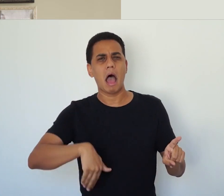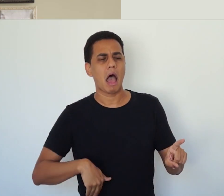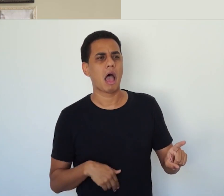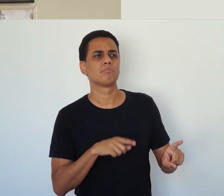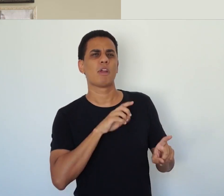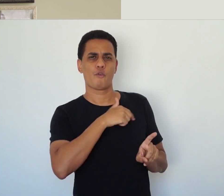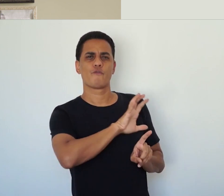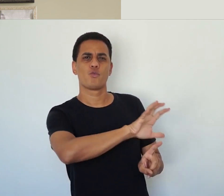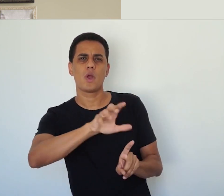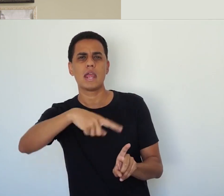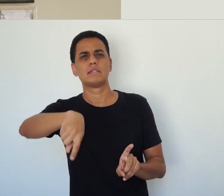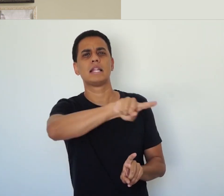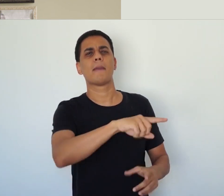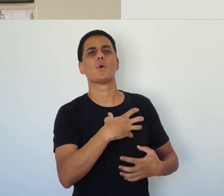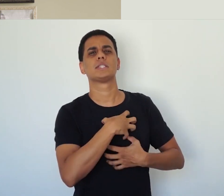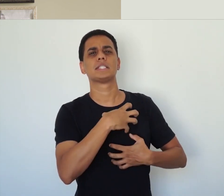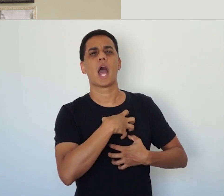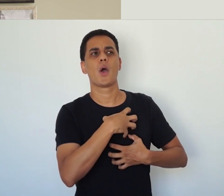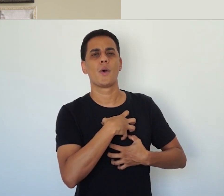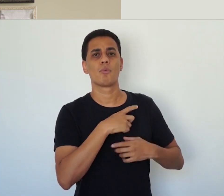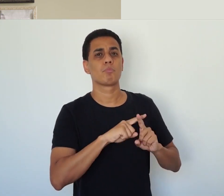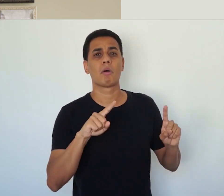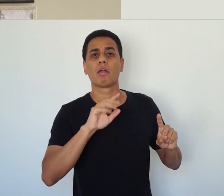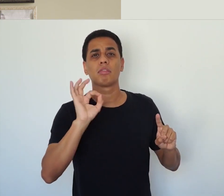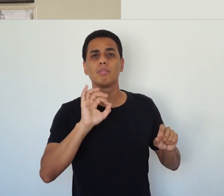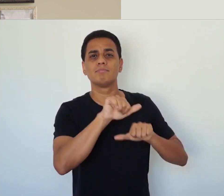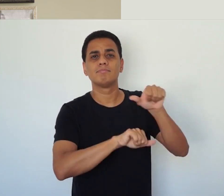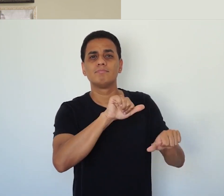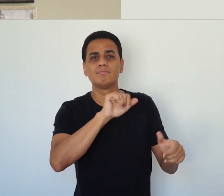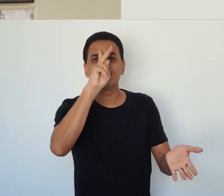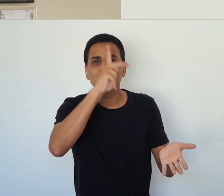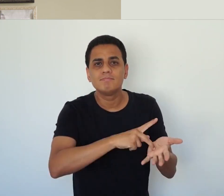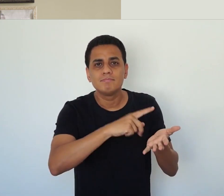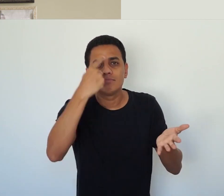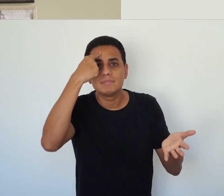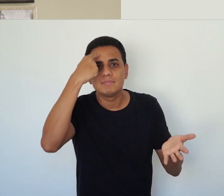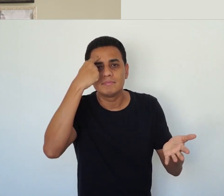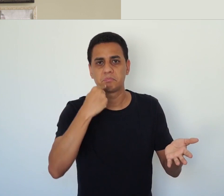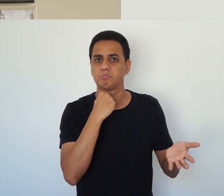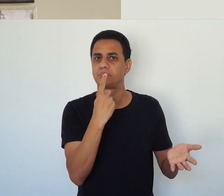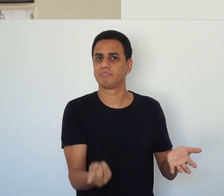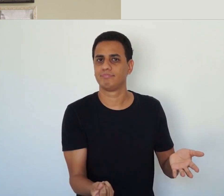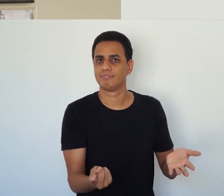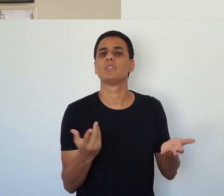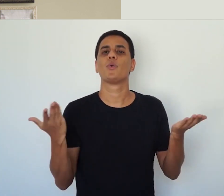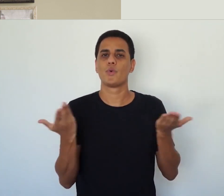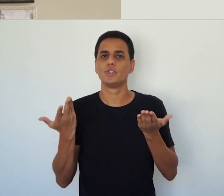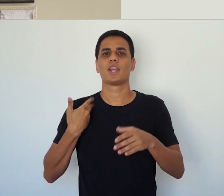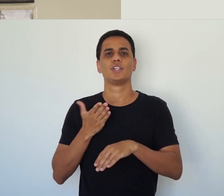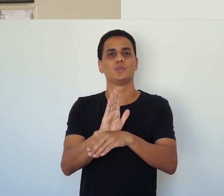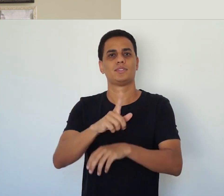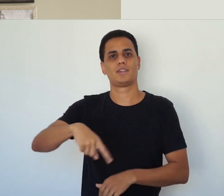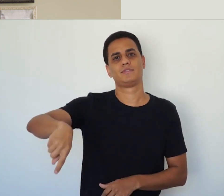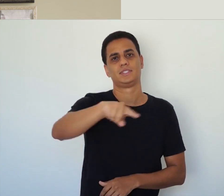as emoções das pessoas sem transformar o pensamento delas, sem mudar as verdades delas. E eu queria exatamente te